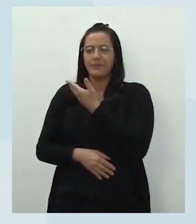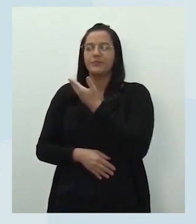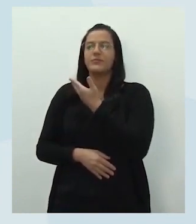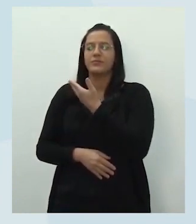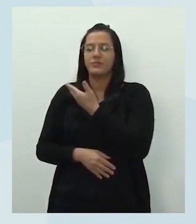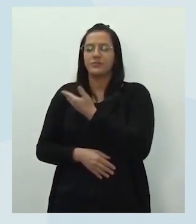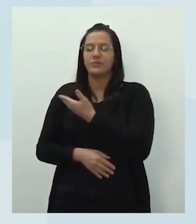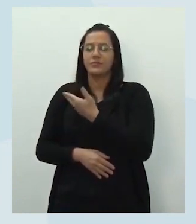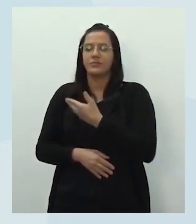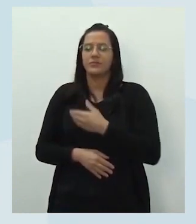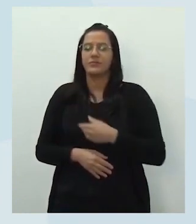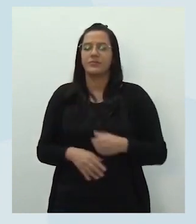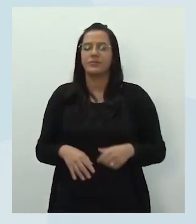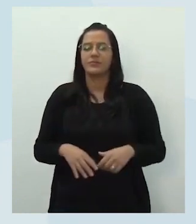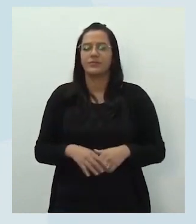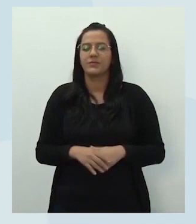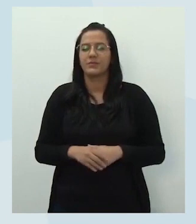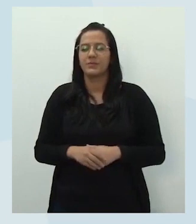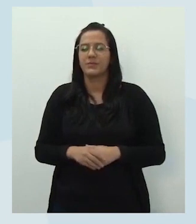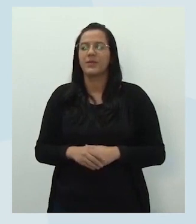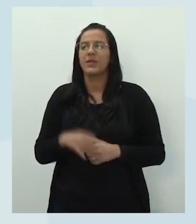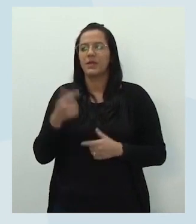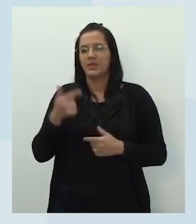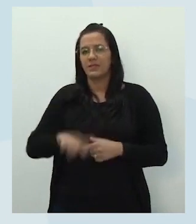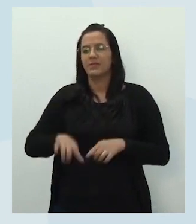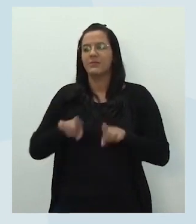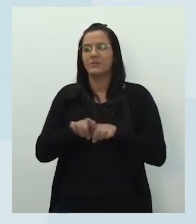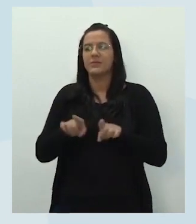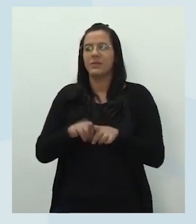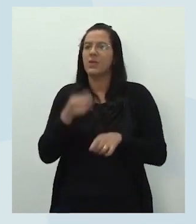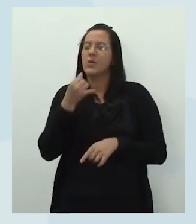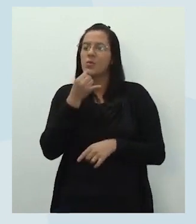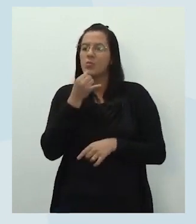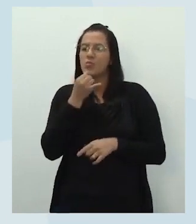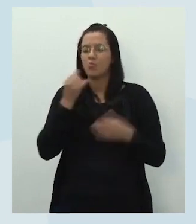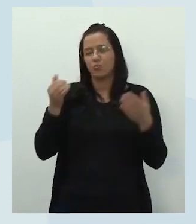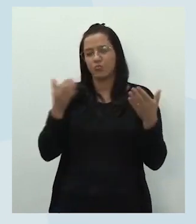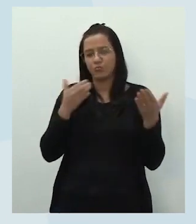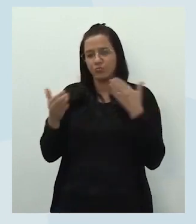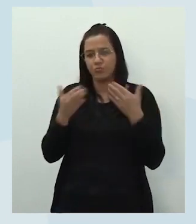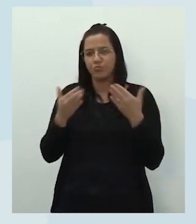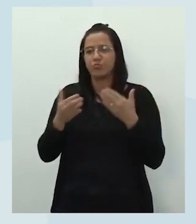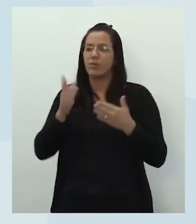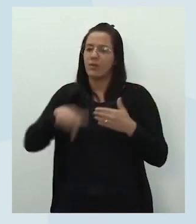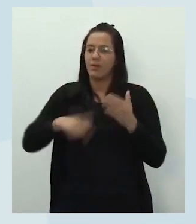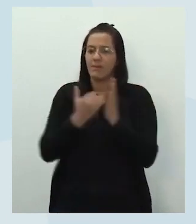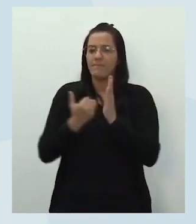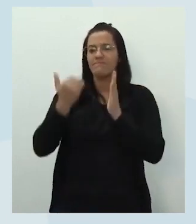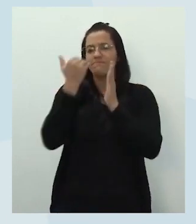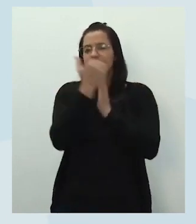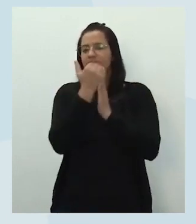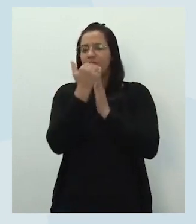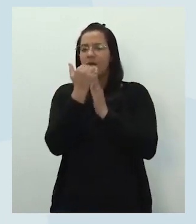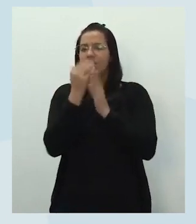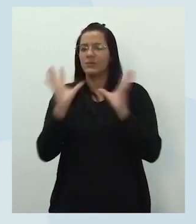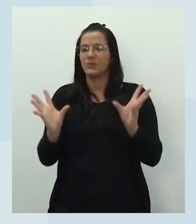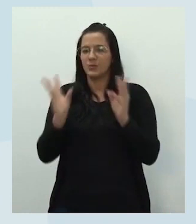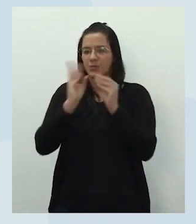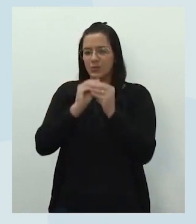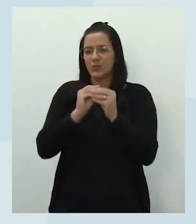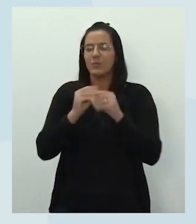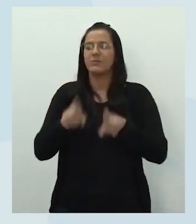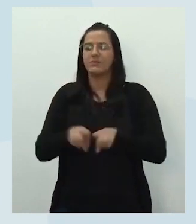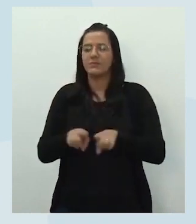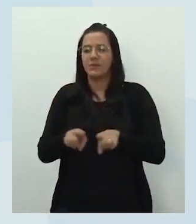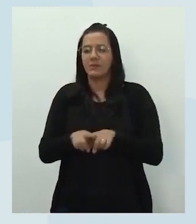Isso. É um exemplo mais completo, né? Ele tem informações aí do ponto de